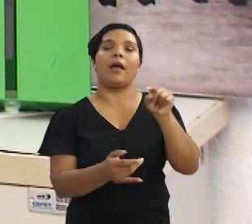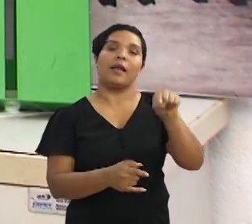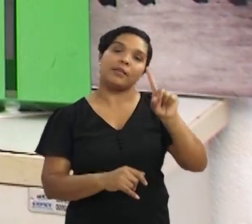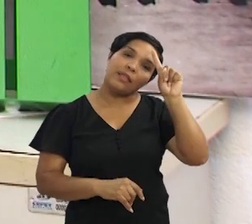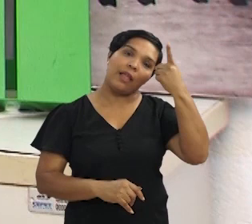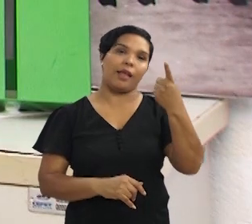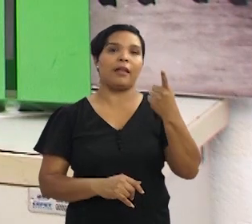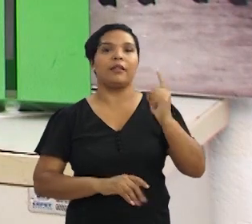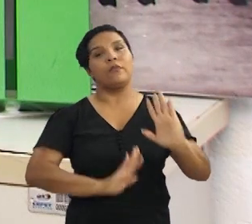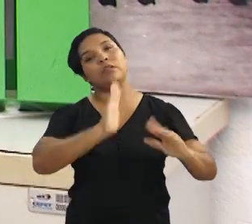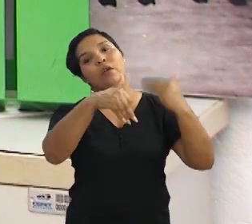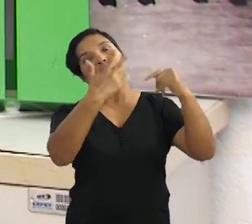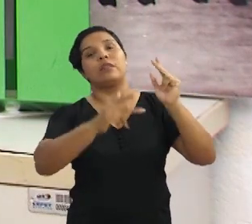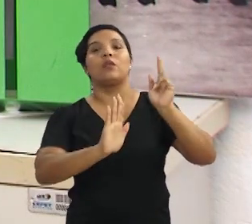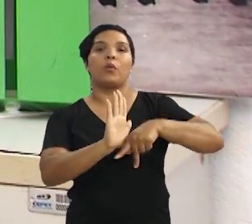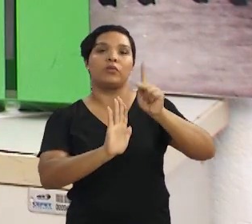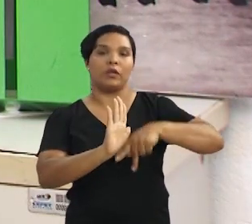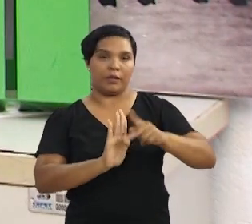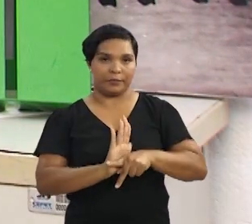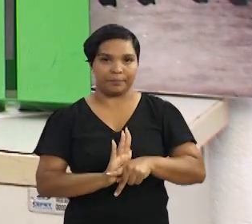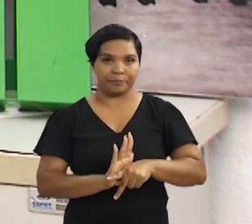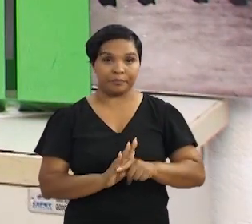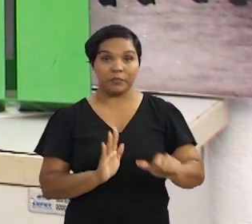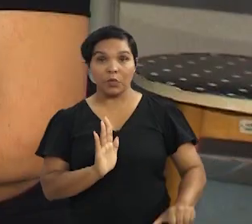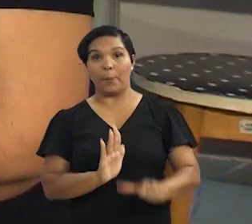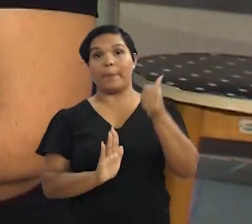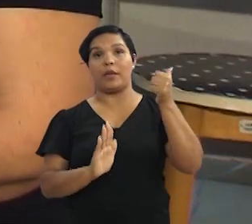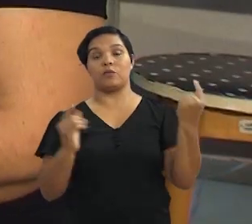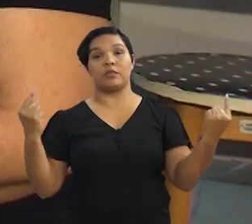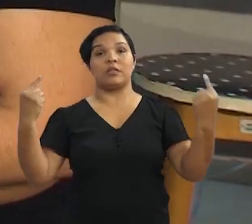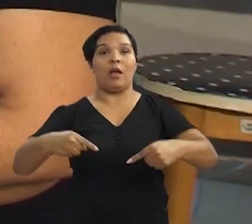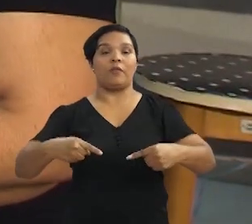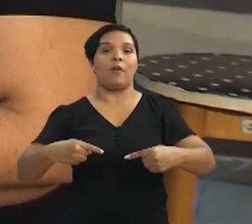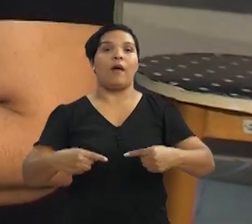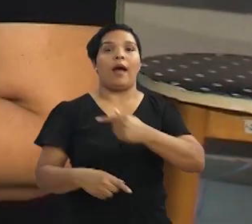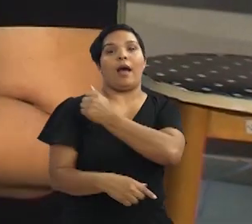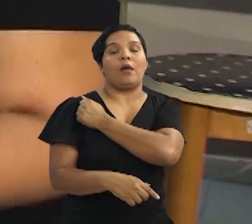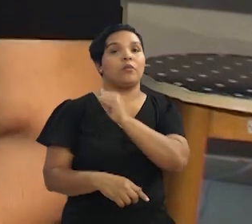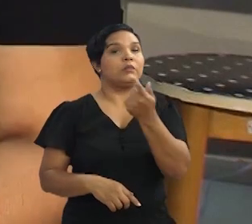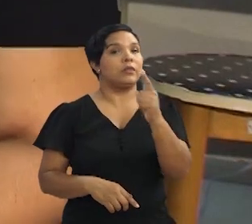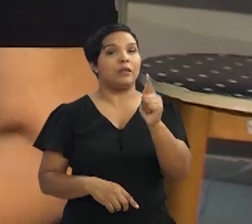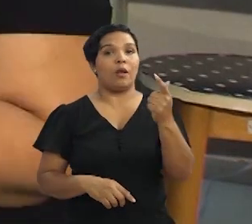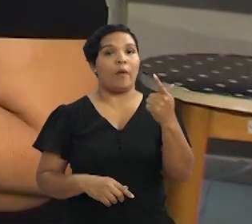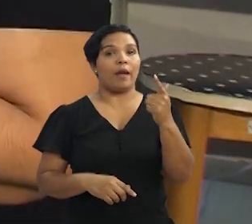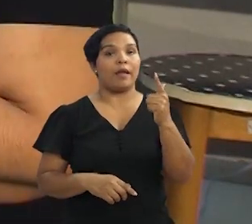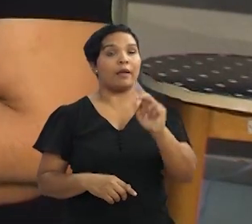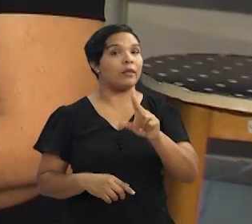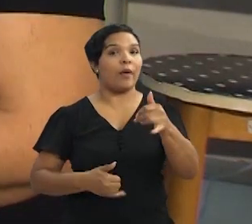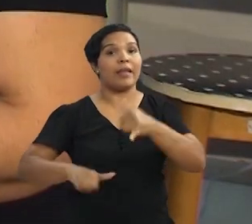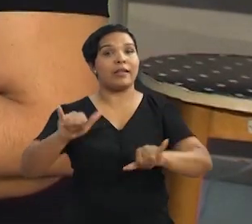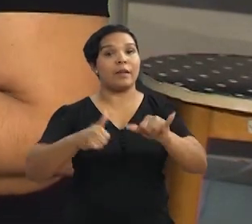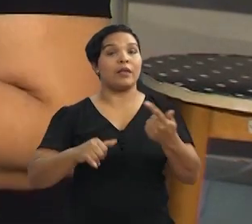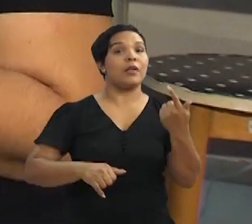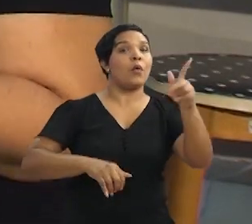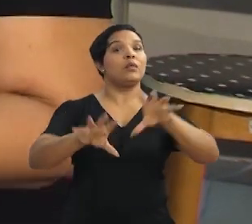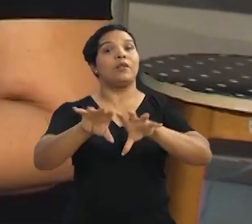patentear essa ideia, né, que foi desenvolvida nesse projeto. O primeiro desafio foi orientar alunos que não são químicos, né? São alunos